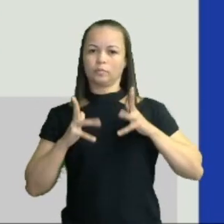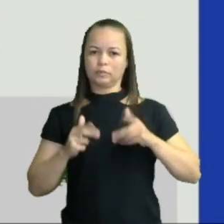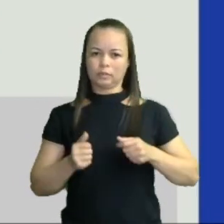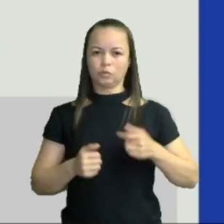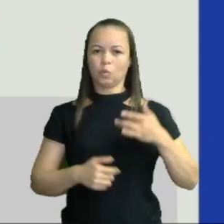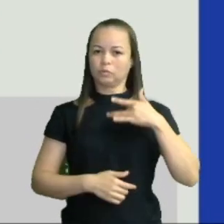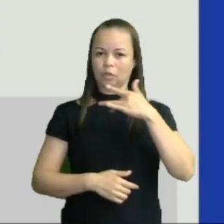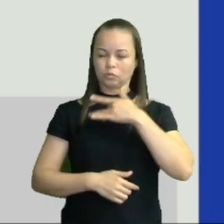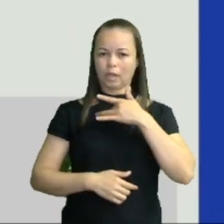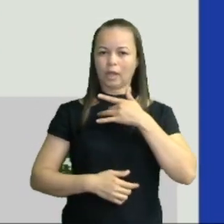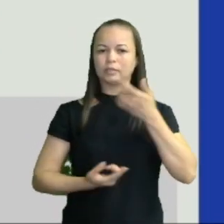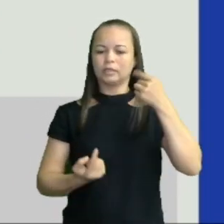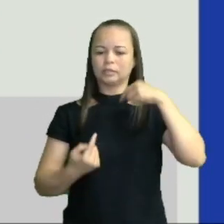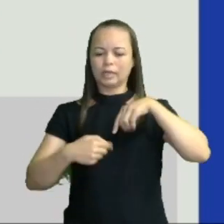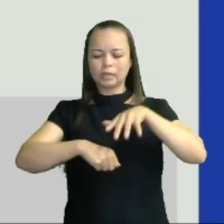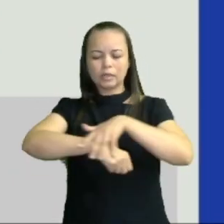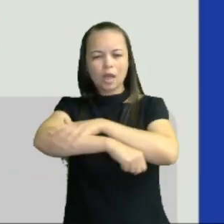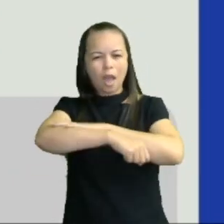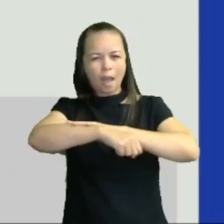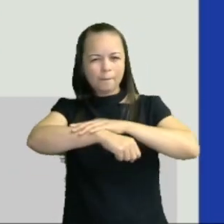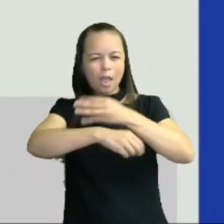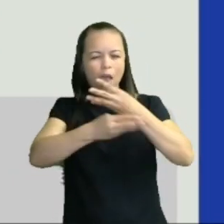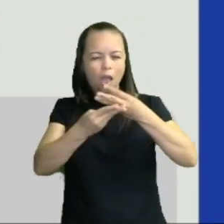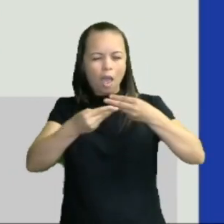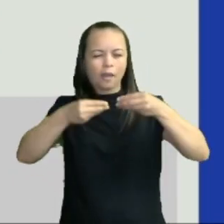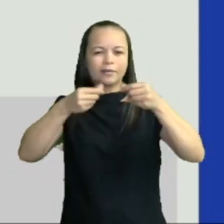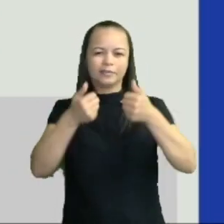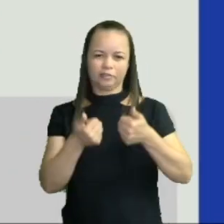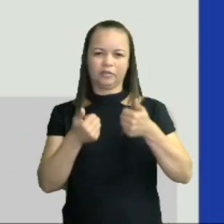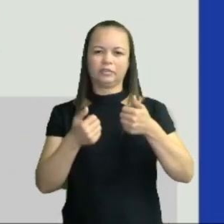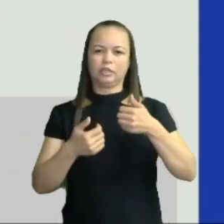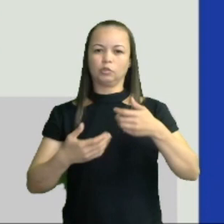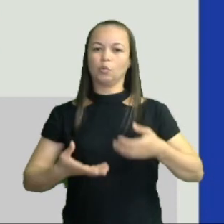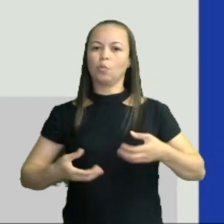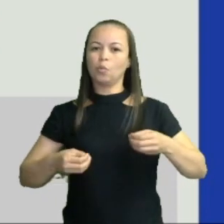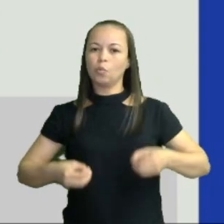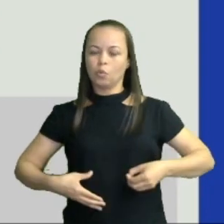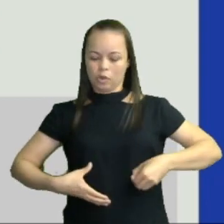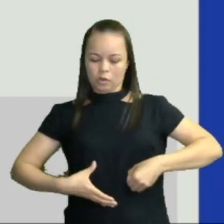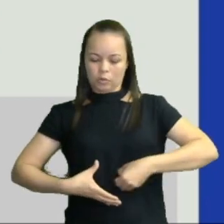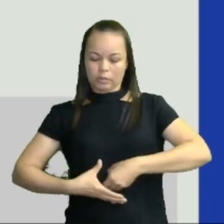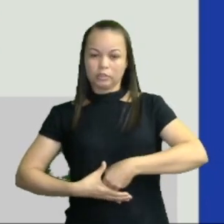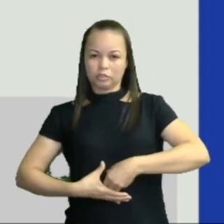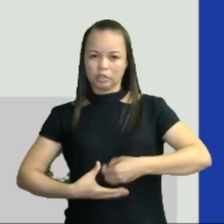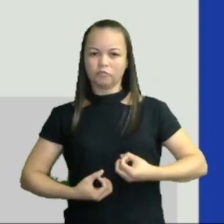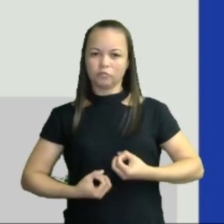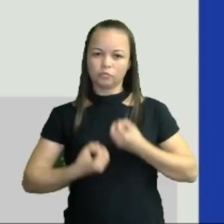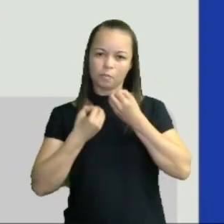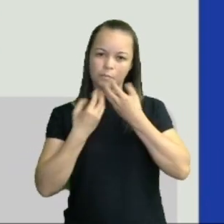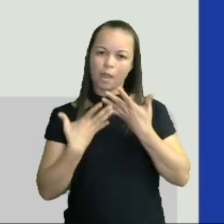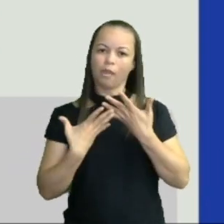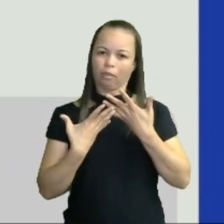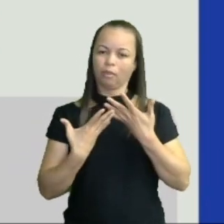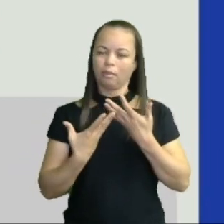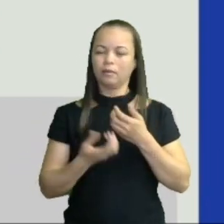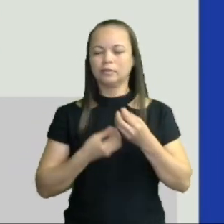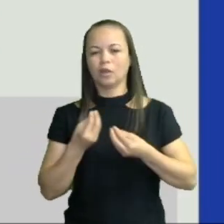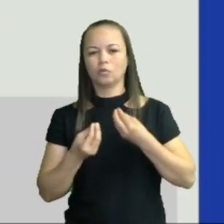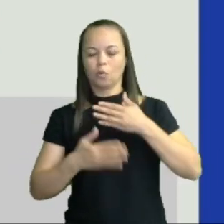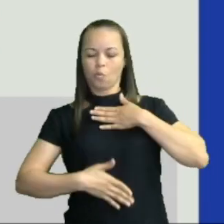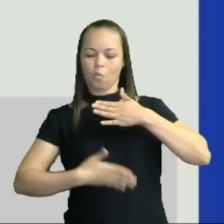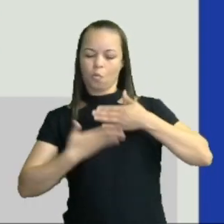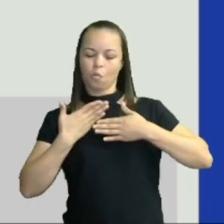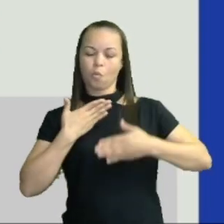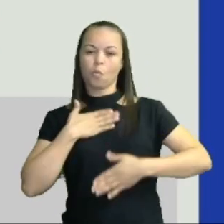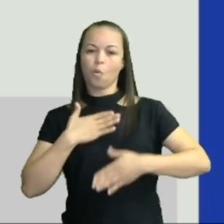tá? Hidratando a pele e fazendo o intestino funcionar bem. Então, os alimentos que mantêm o nosso corpo funcionando